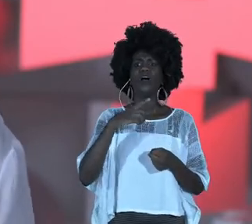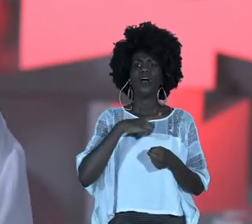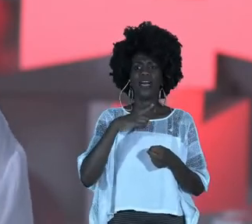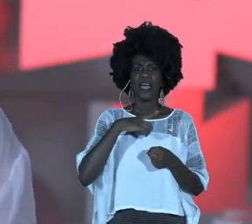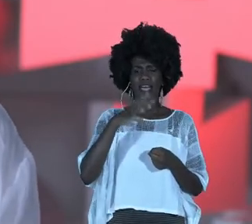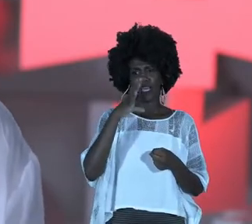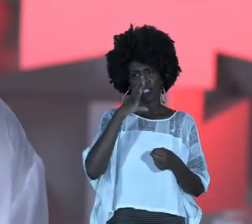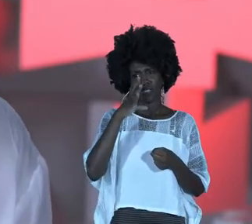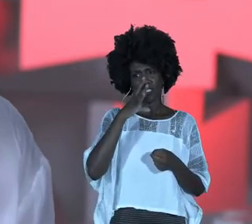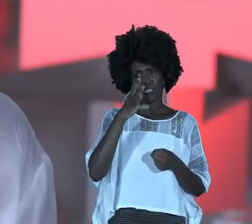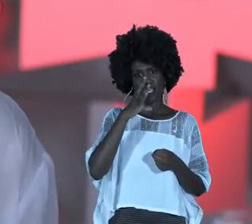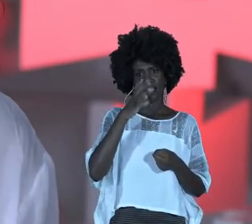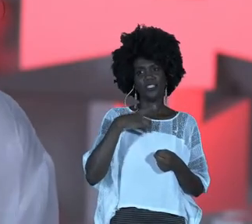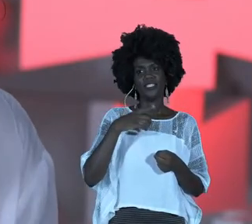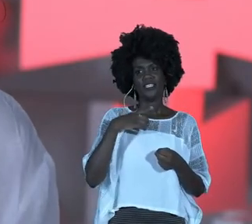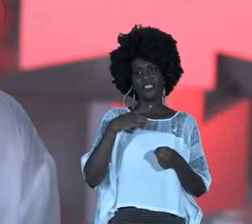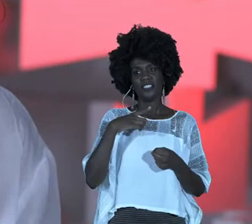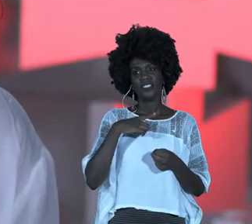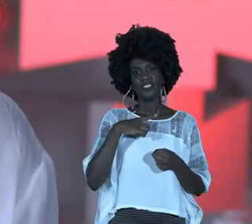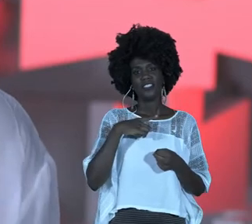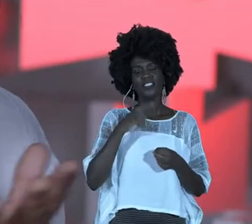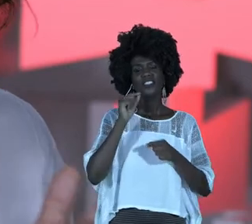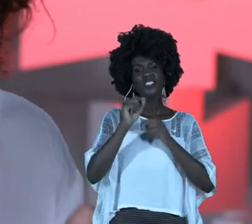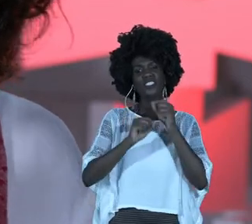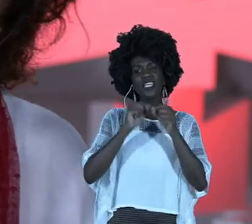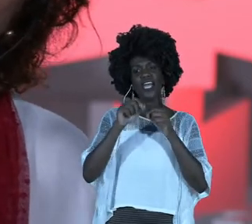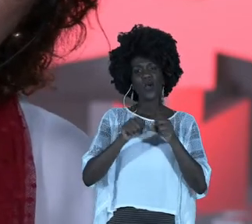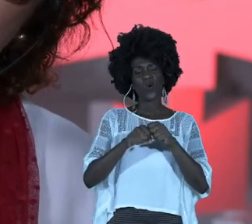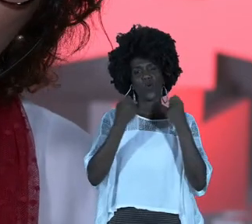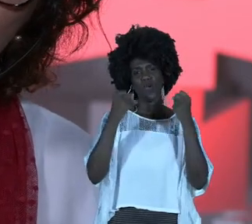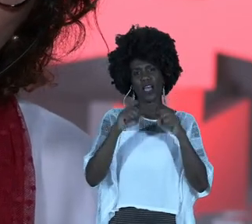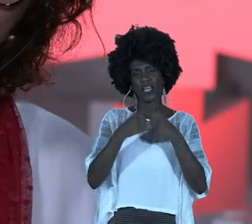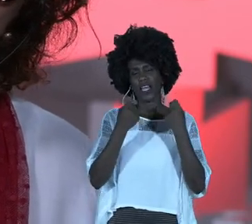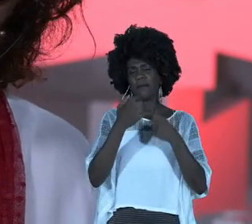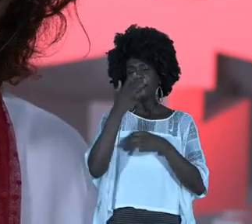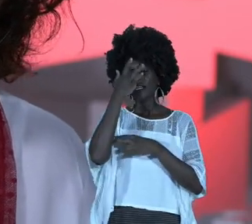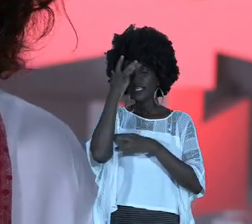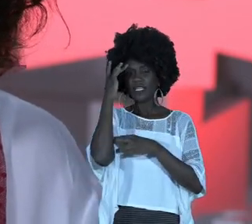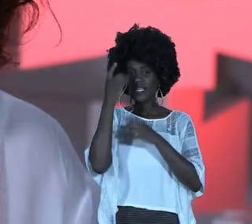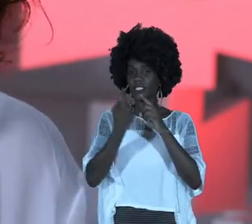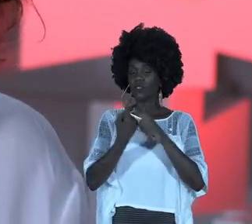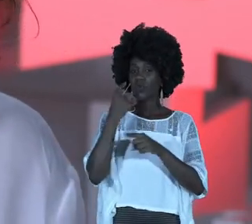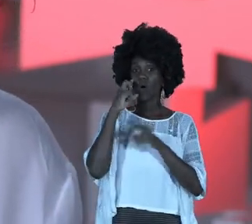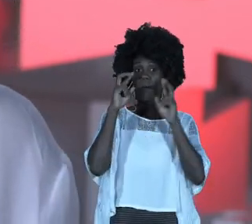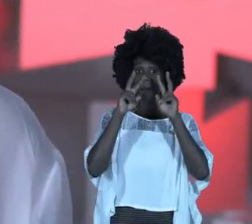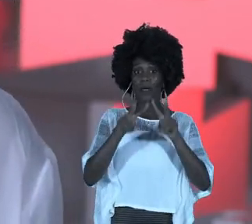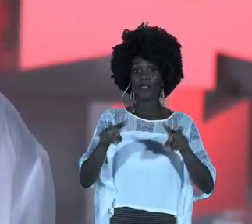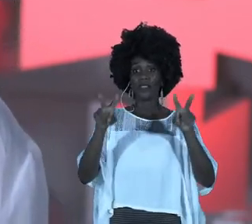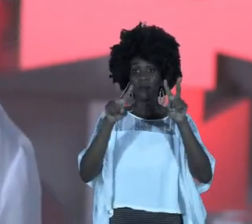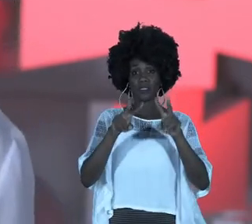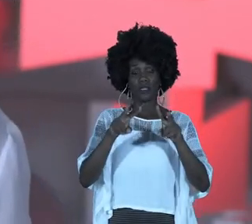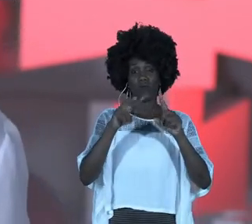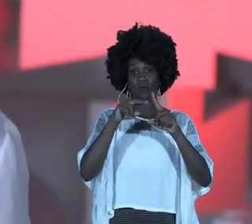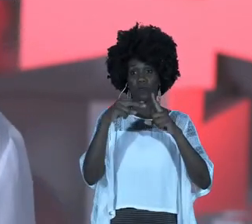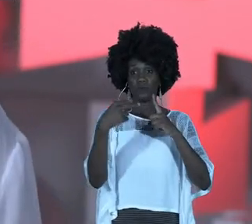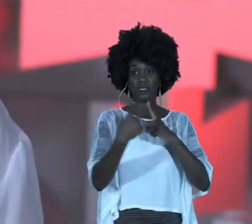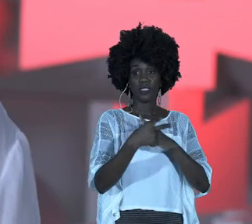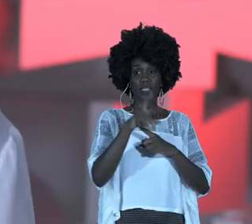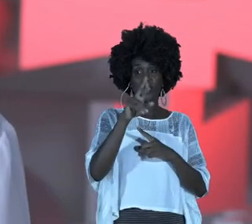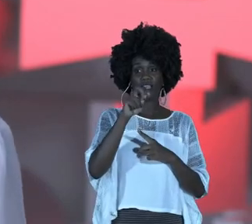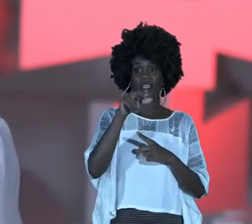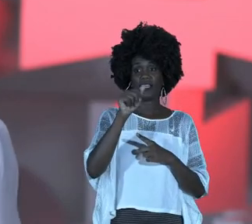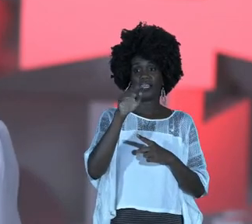muito à manutenção, quer dizer, a quebra com a perspectiva renascentista. Apesar de que, na